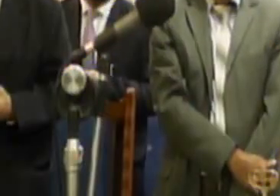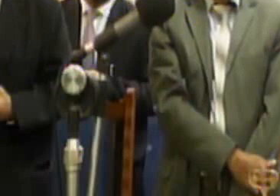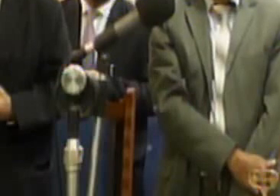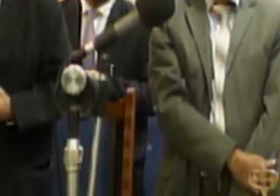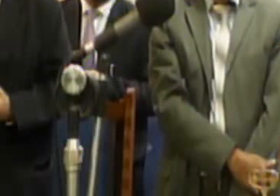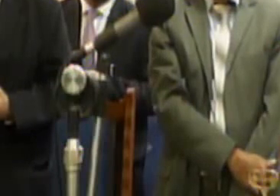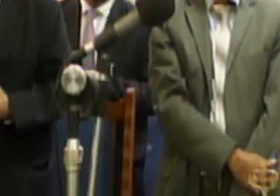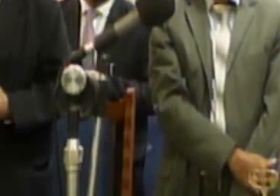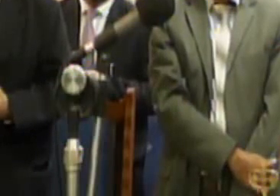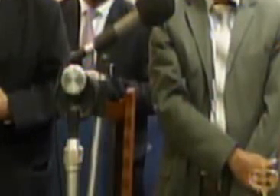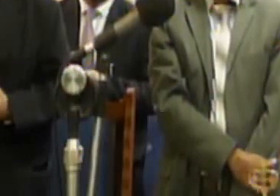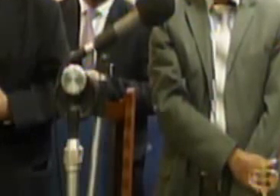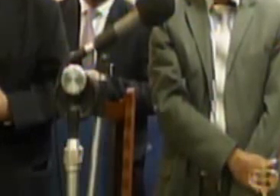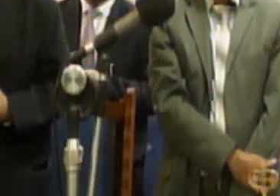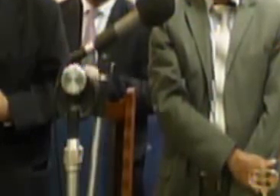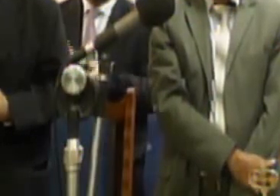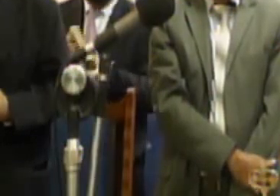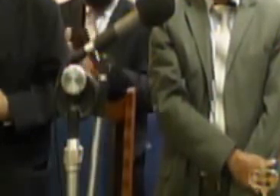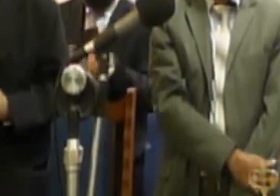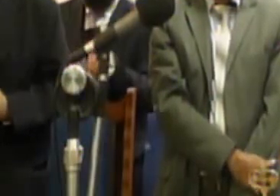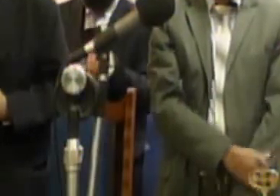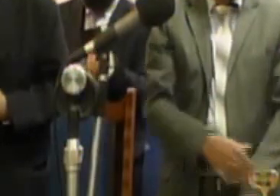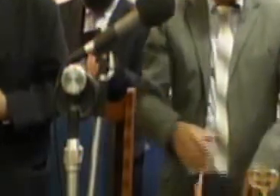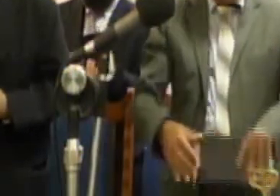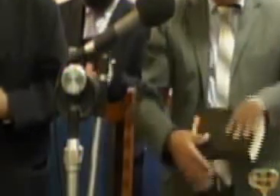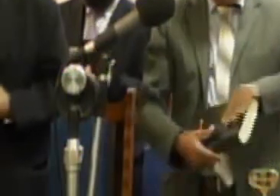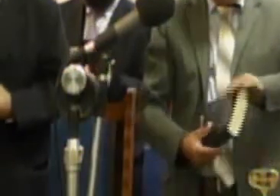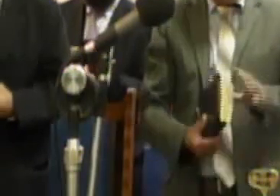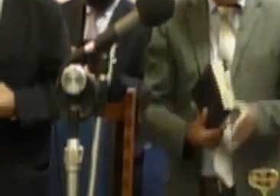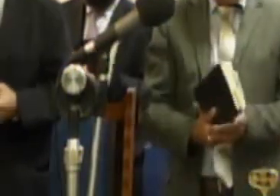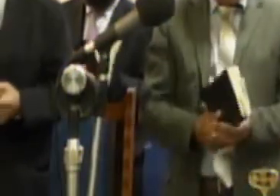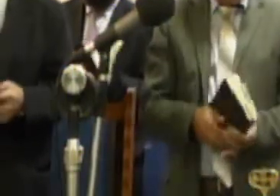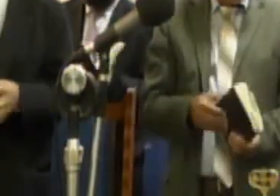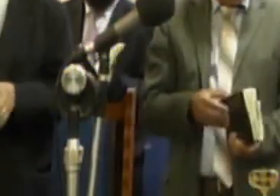Amém, meus irmãos? Vamos ler a Santa Palavra de Deus.